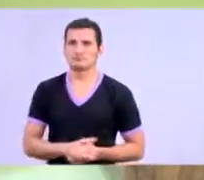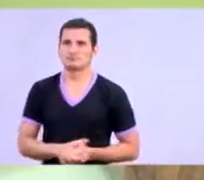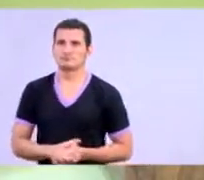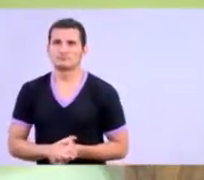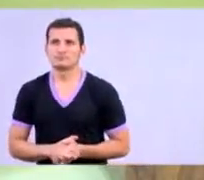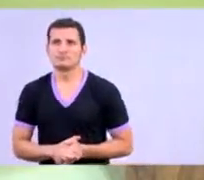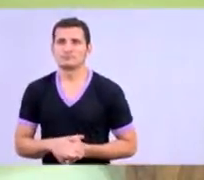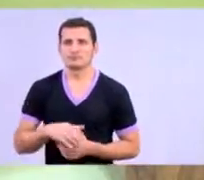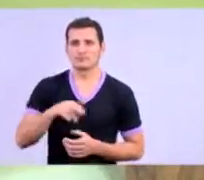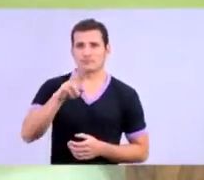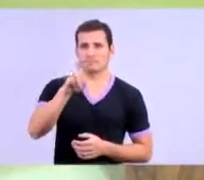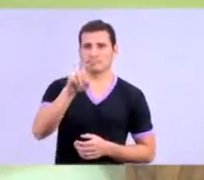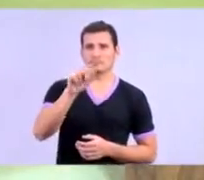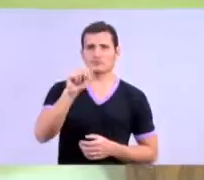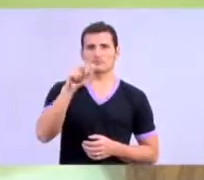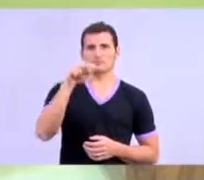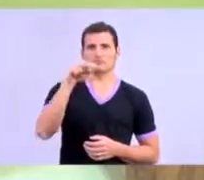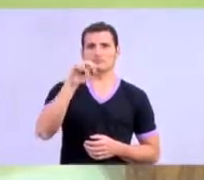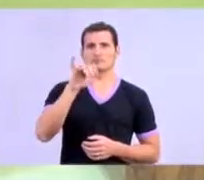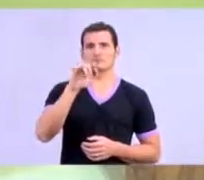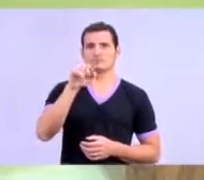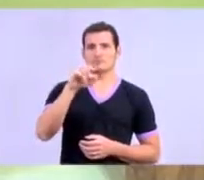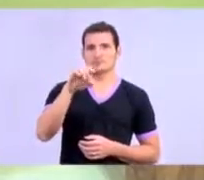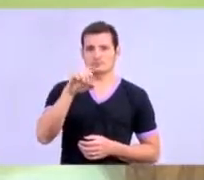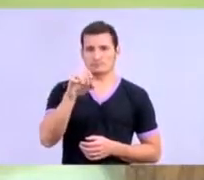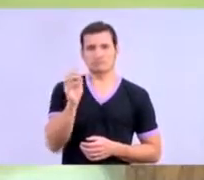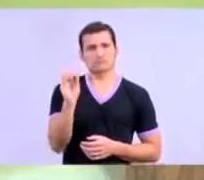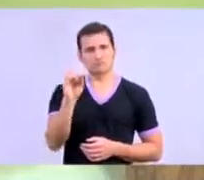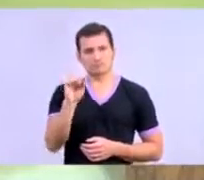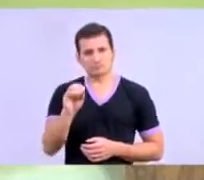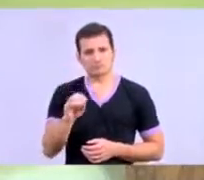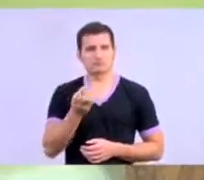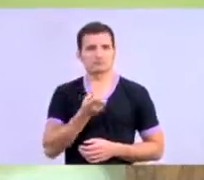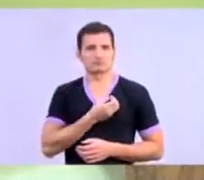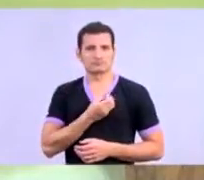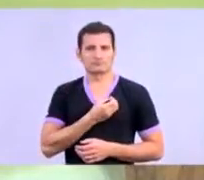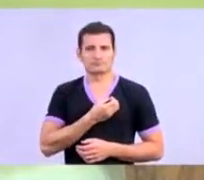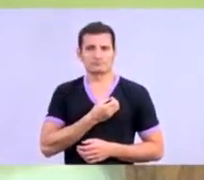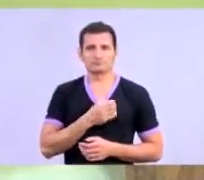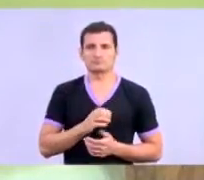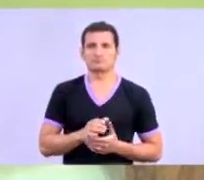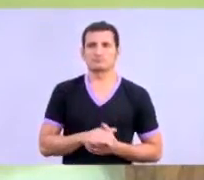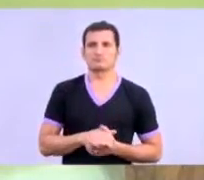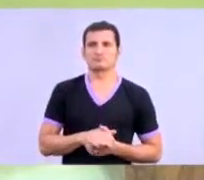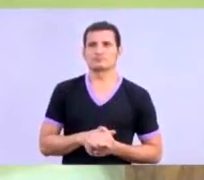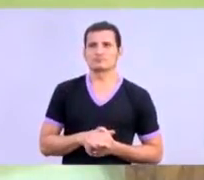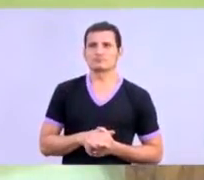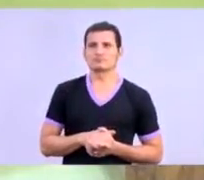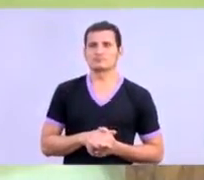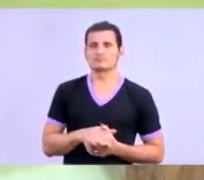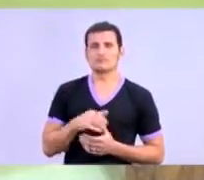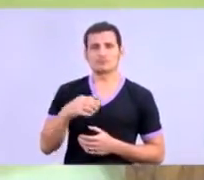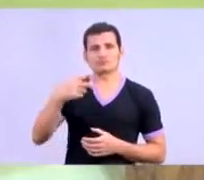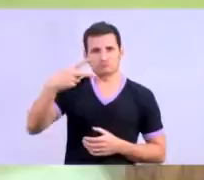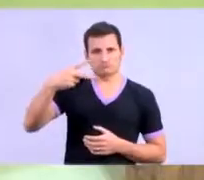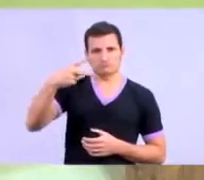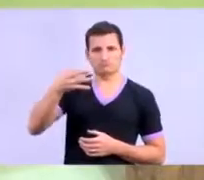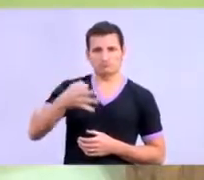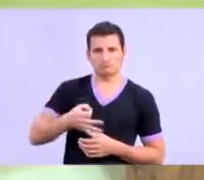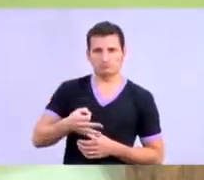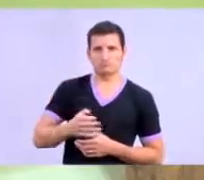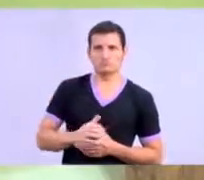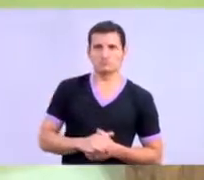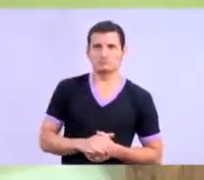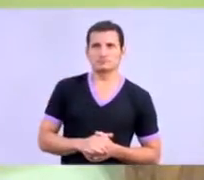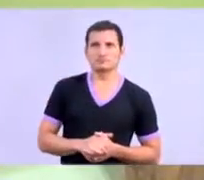a Vanise colocou pela numeração, né? Numeração. Mas as duas estão corretas, vamos